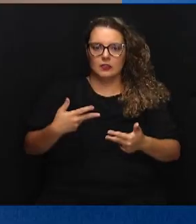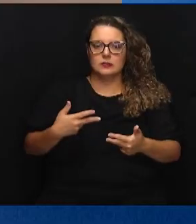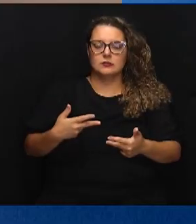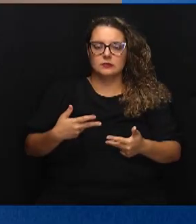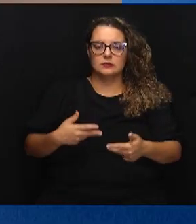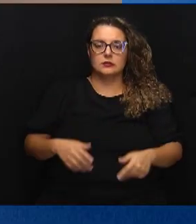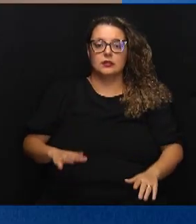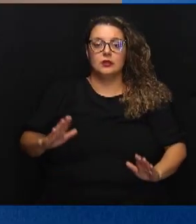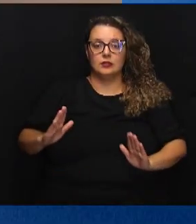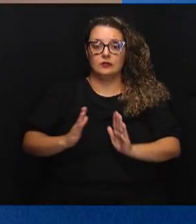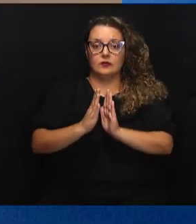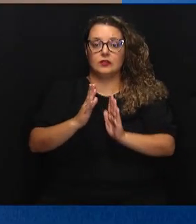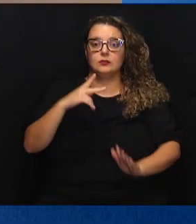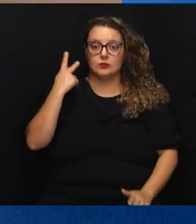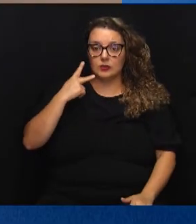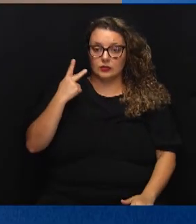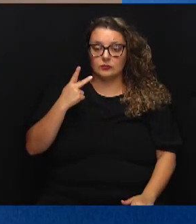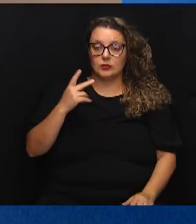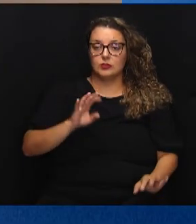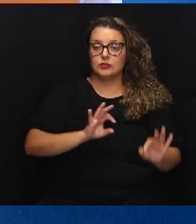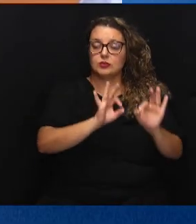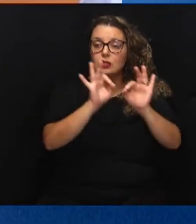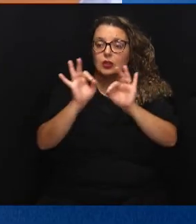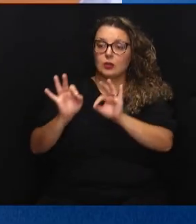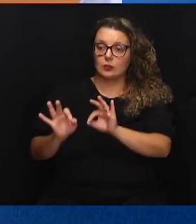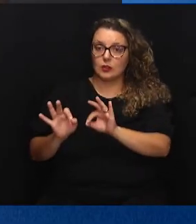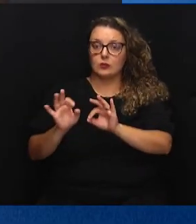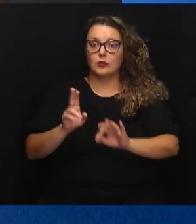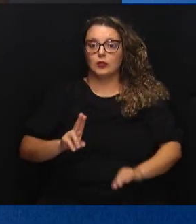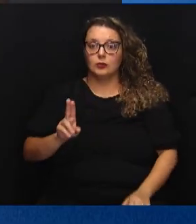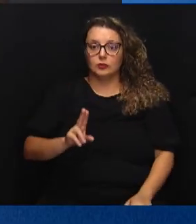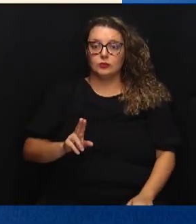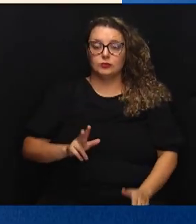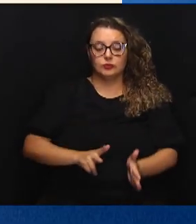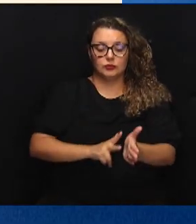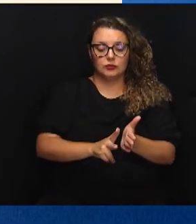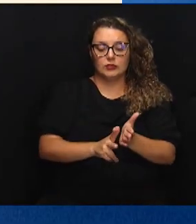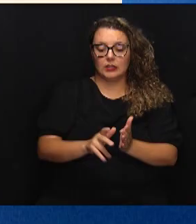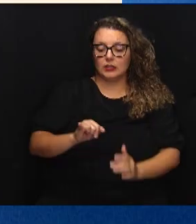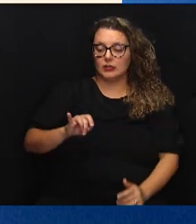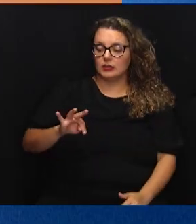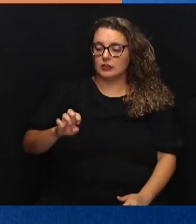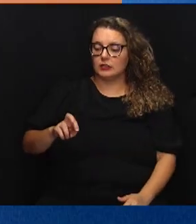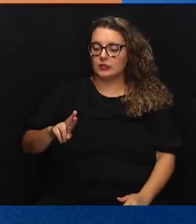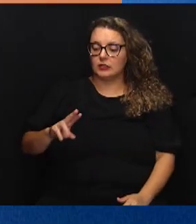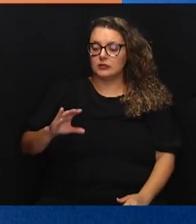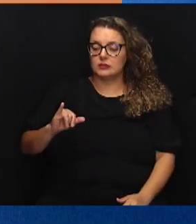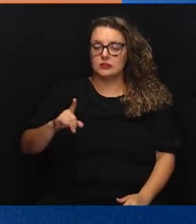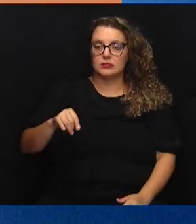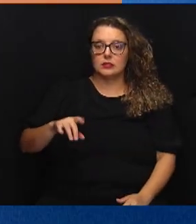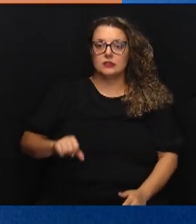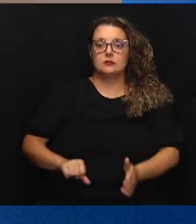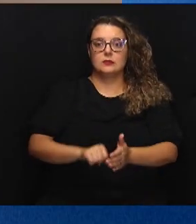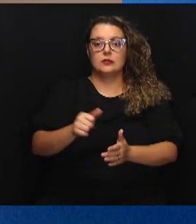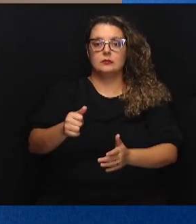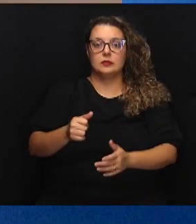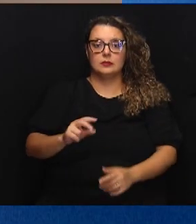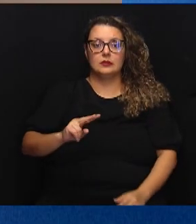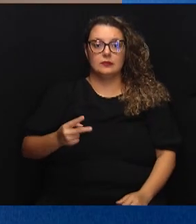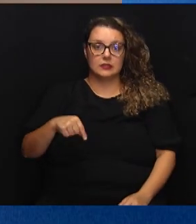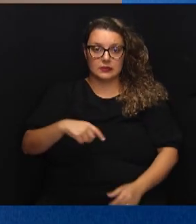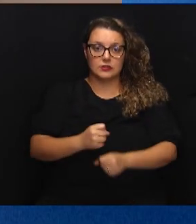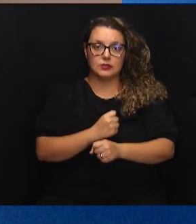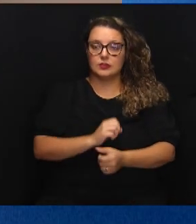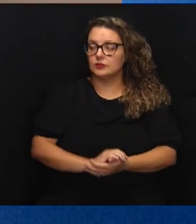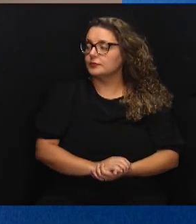E Frente Parlamentar de Acompanhamento à Implantação do Trem Intercidade se reúne pela primeira vez neste ano.